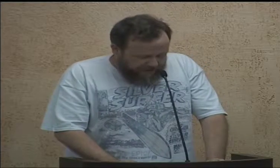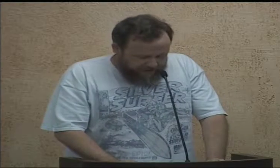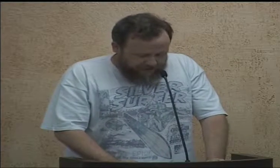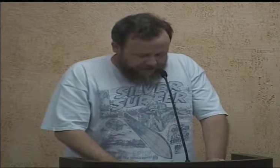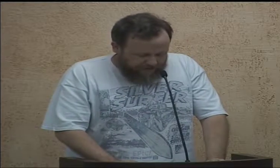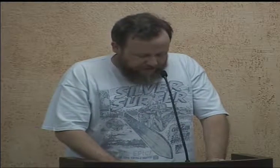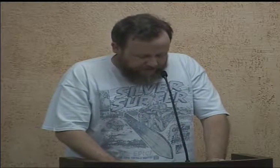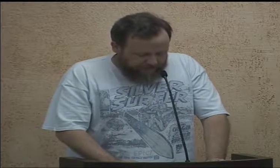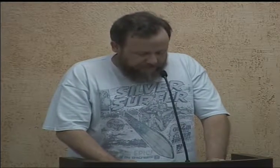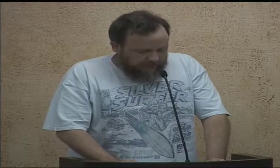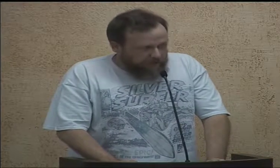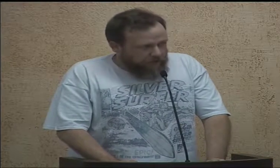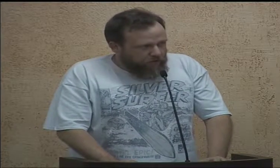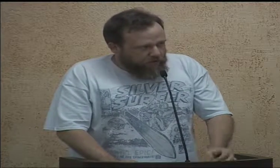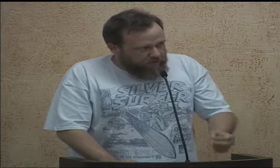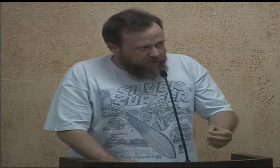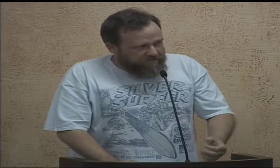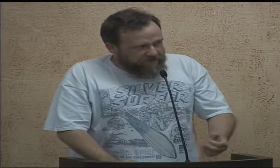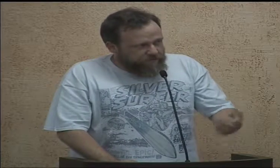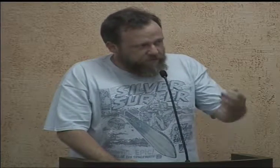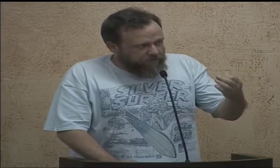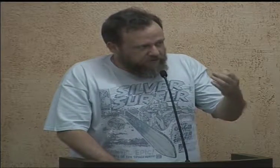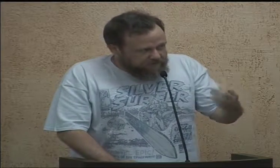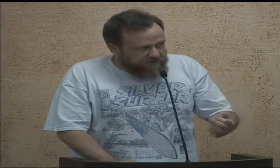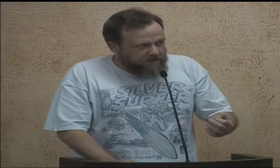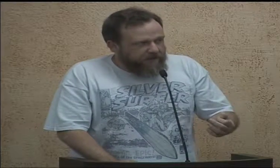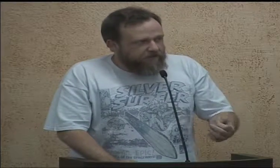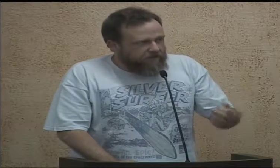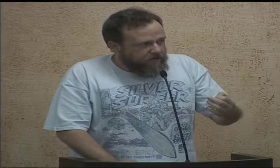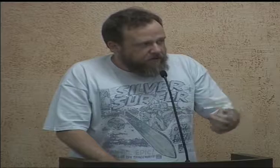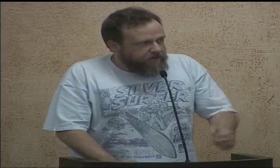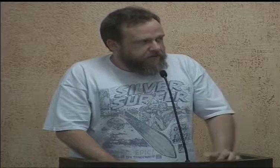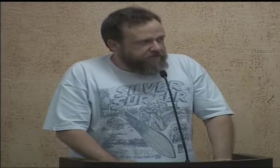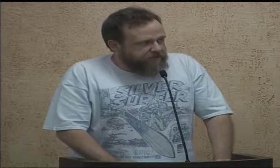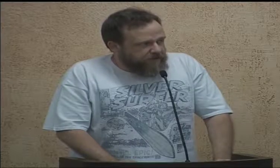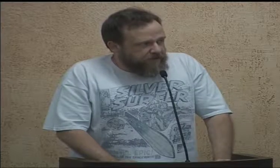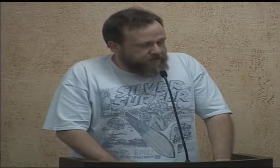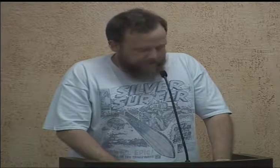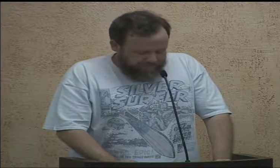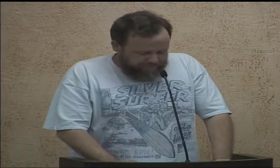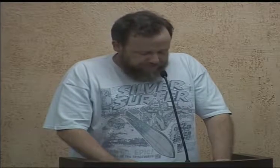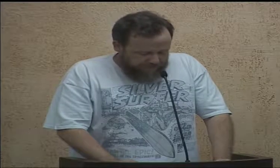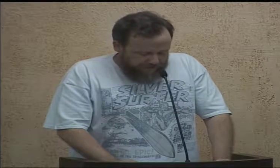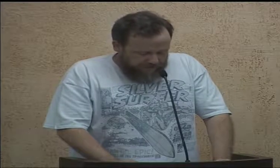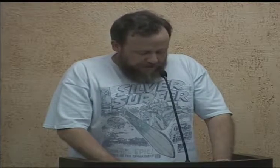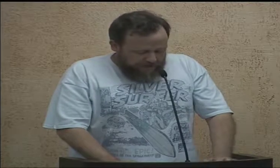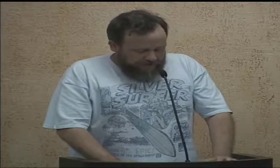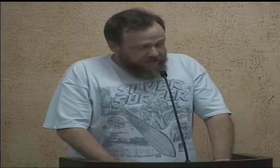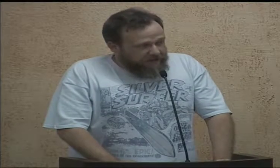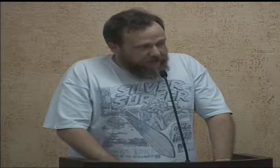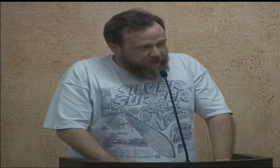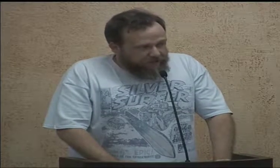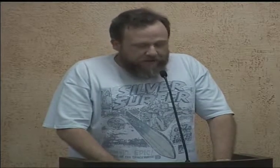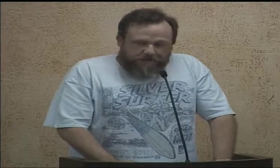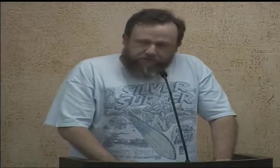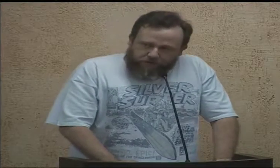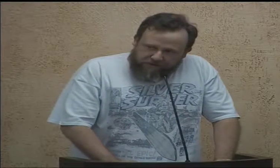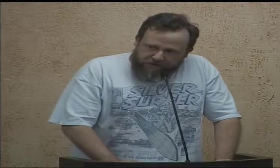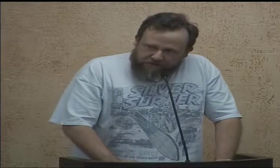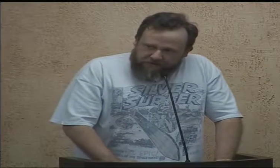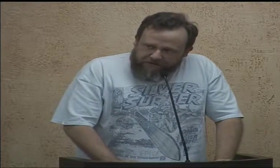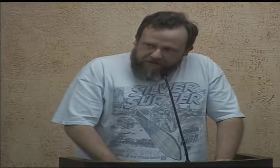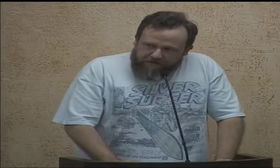Festival Limeirense de Quadrinhos, como um evento oficial da nossa cidade. Vida longa